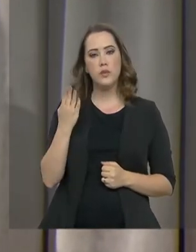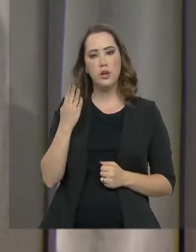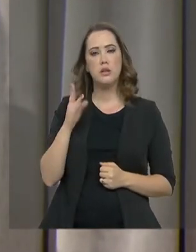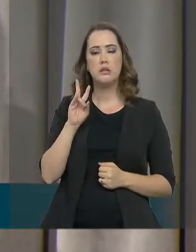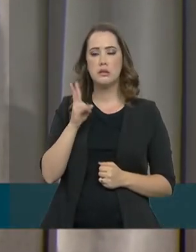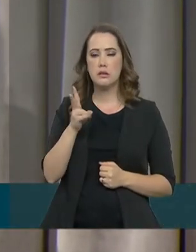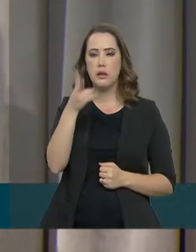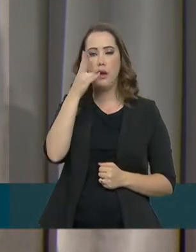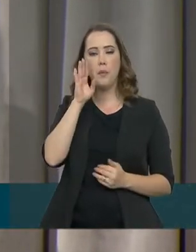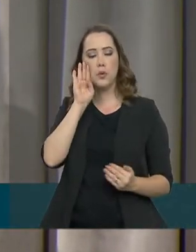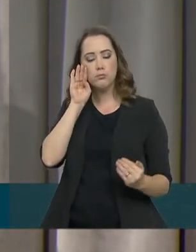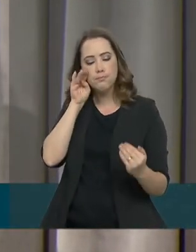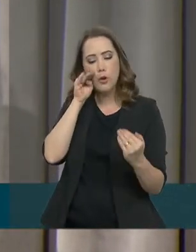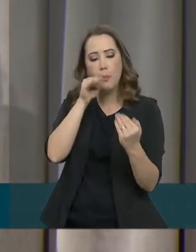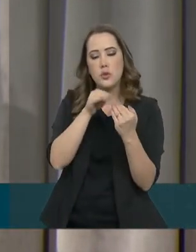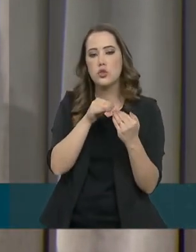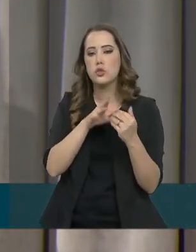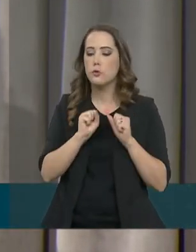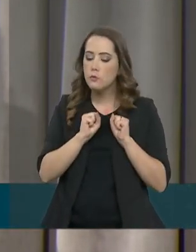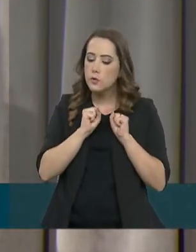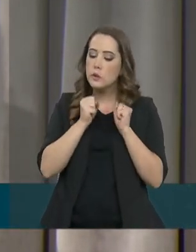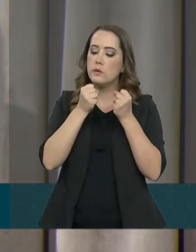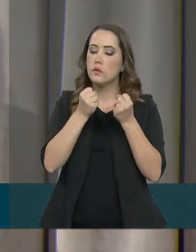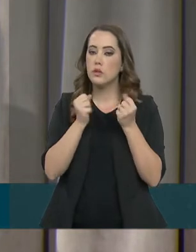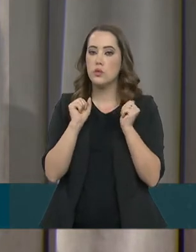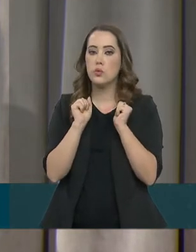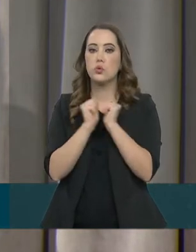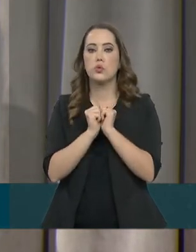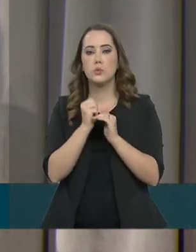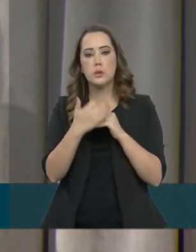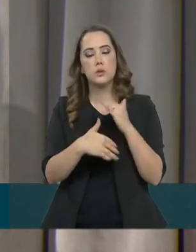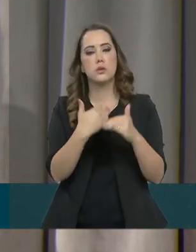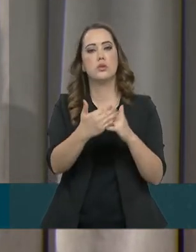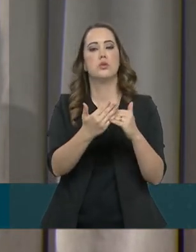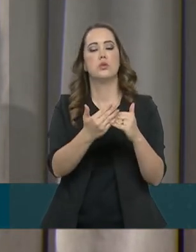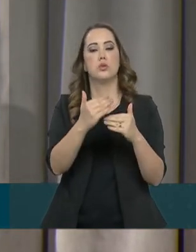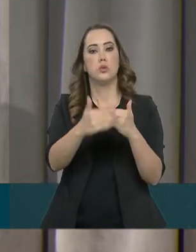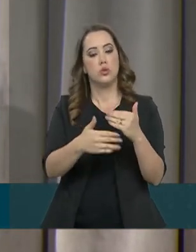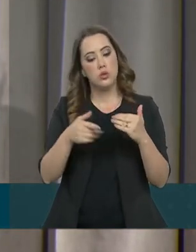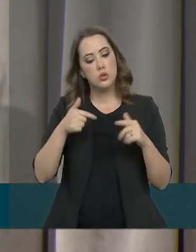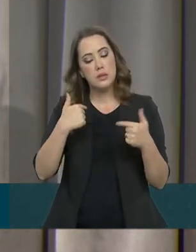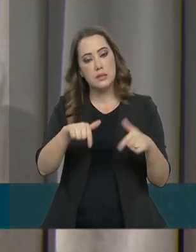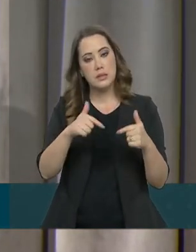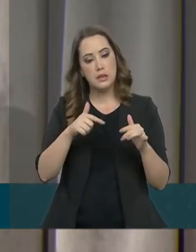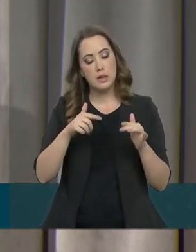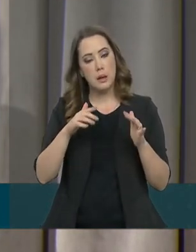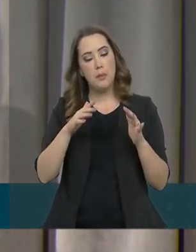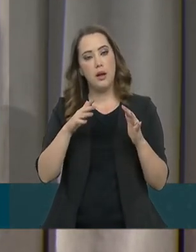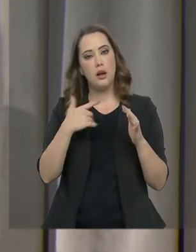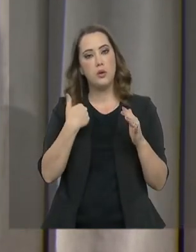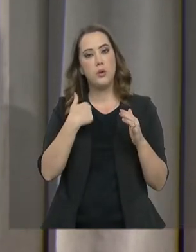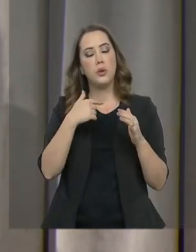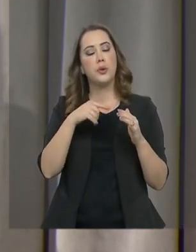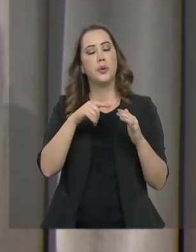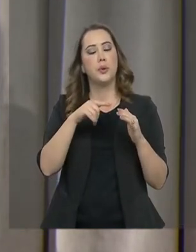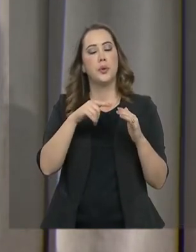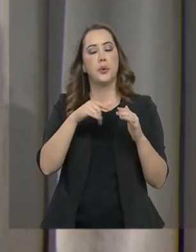voltado todos os seus esforços para a manutenção desse perfil limpo da matriz energética.